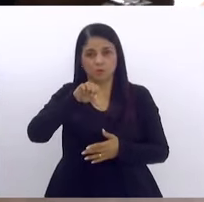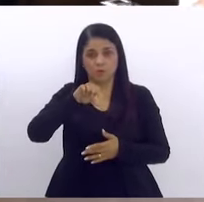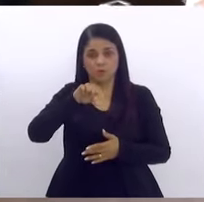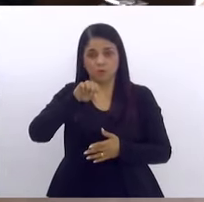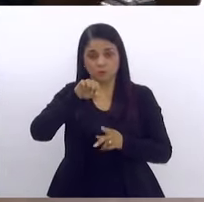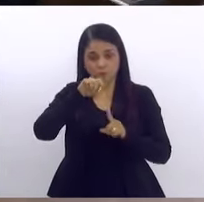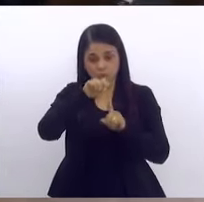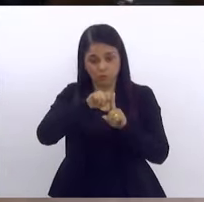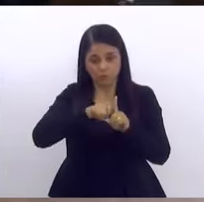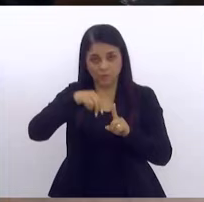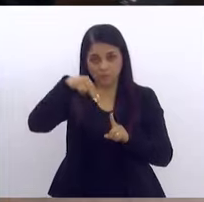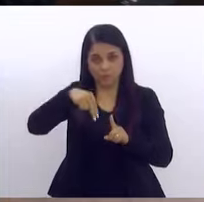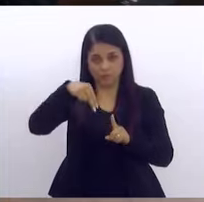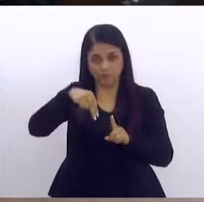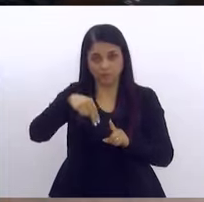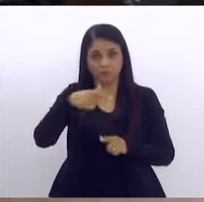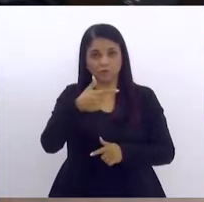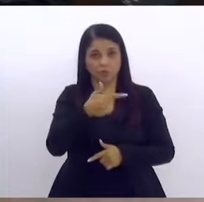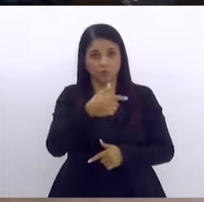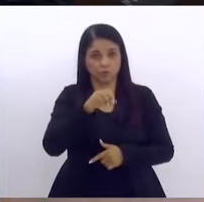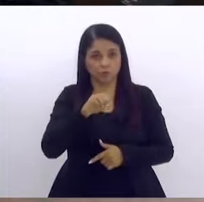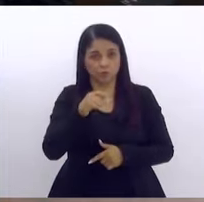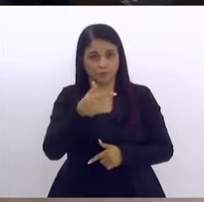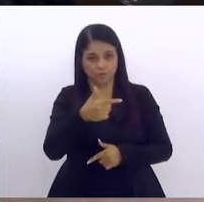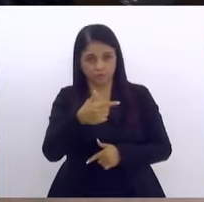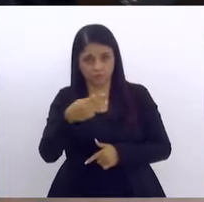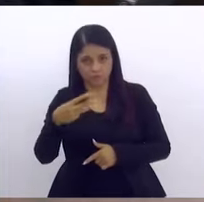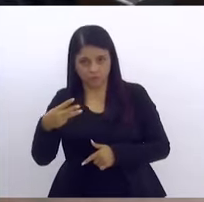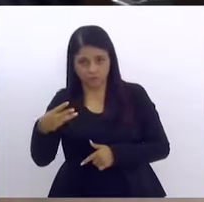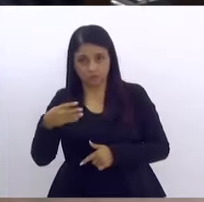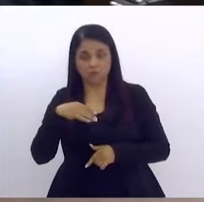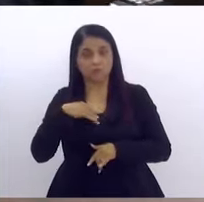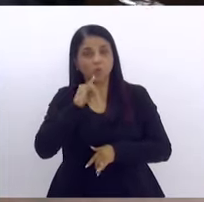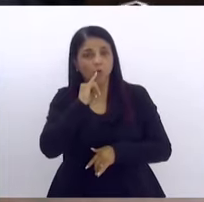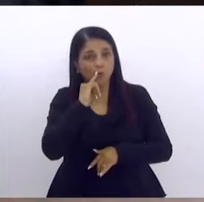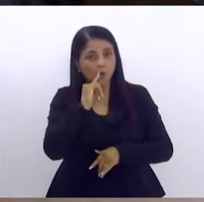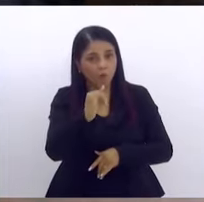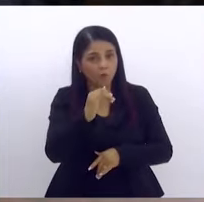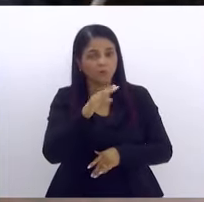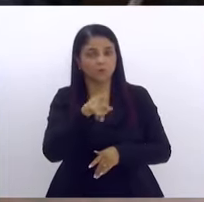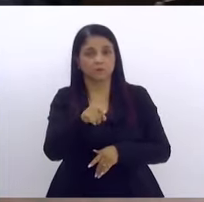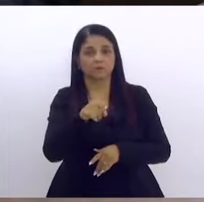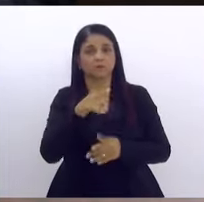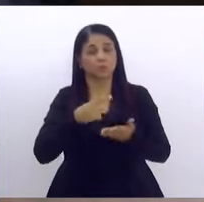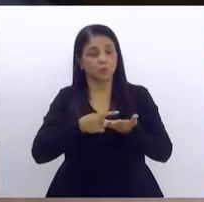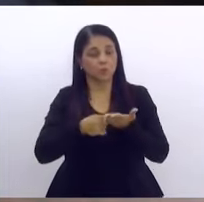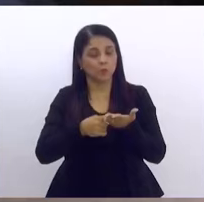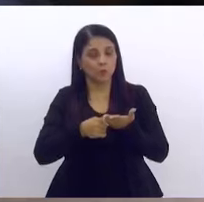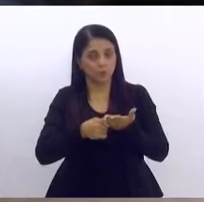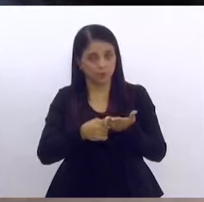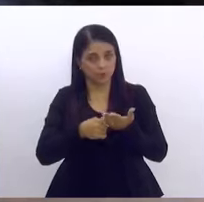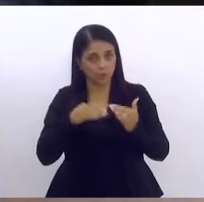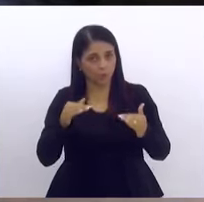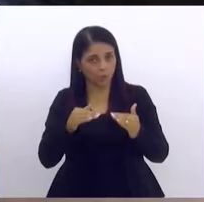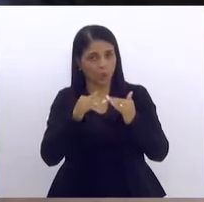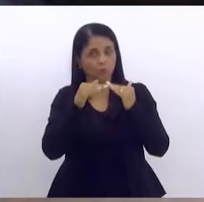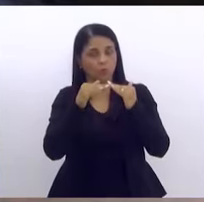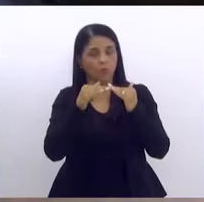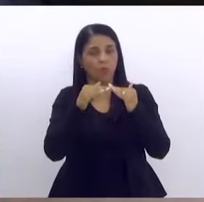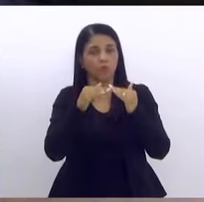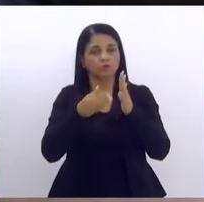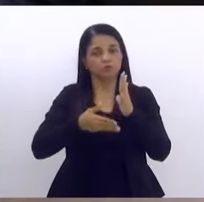novembro de 2023, estou comunicando a Vossa Excelência que, cumprindo o acordo, estou